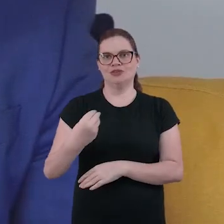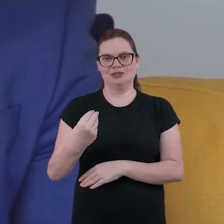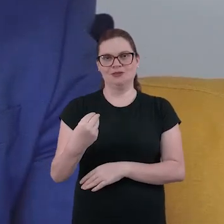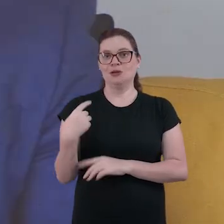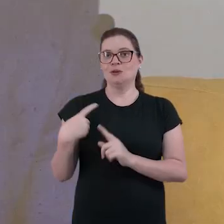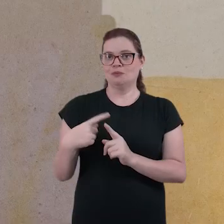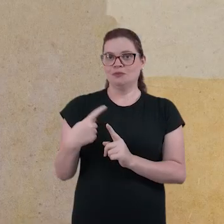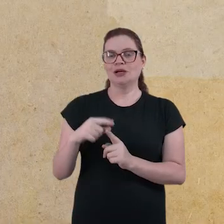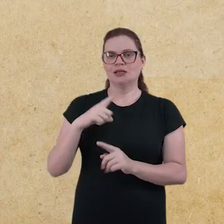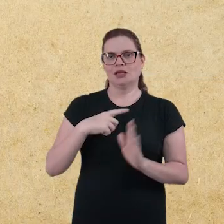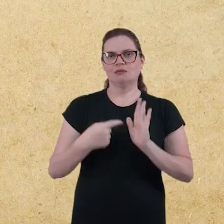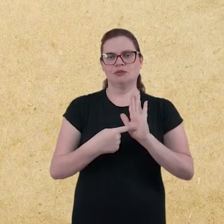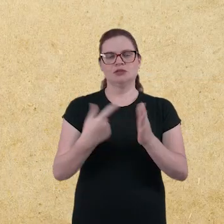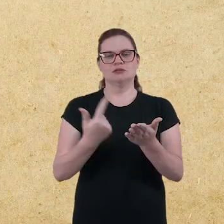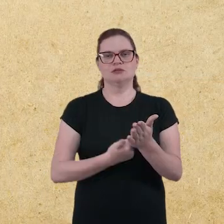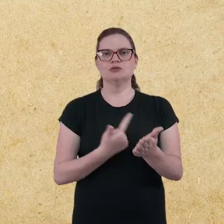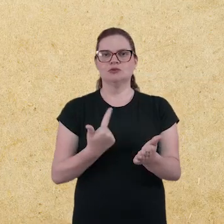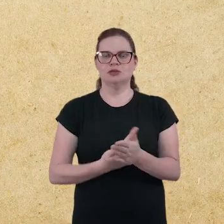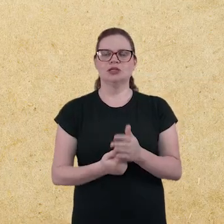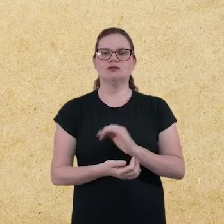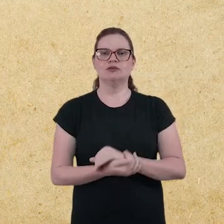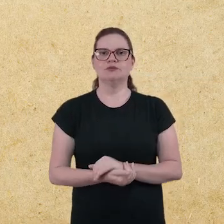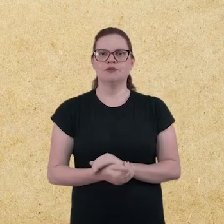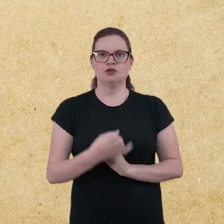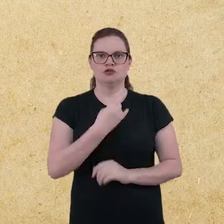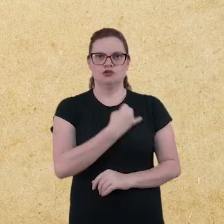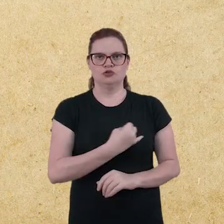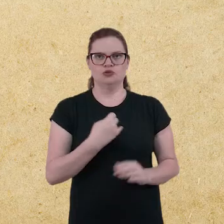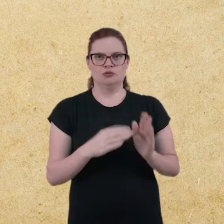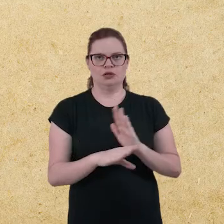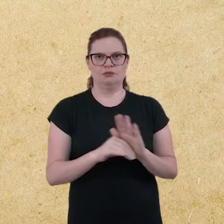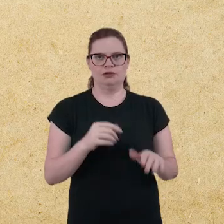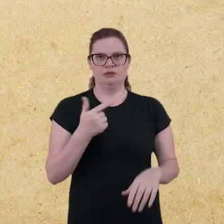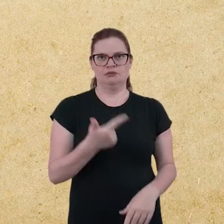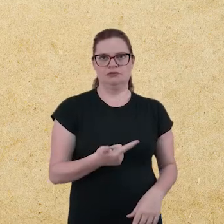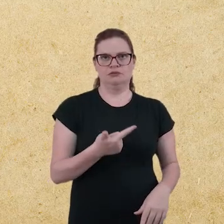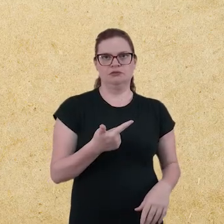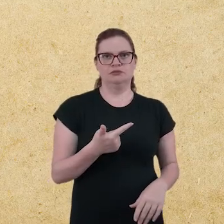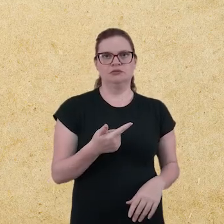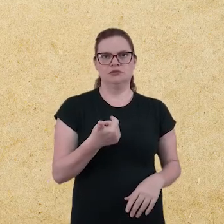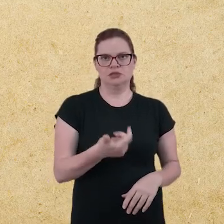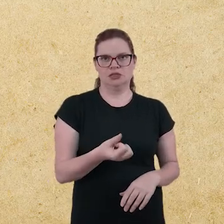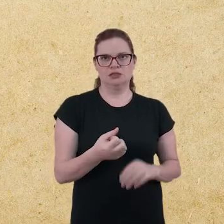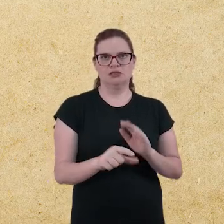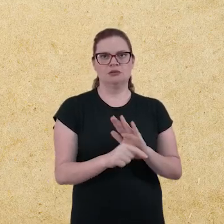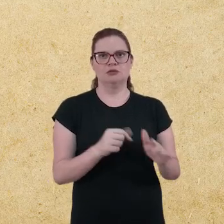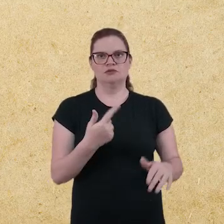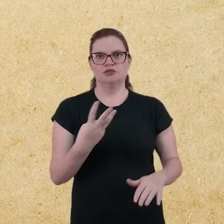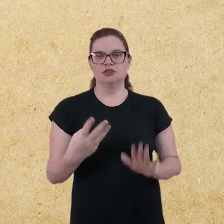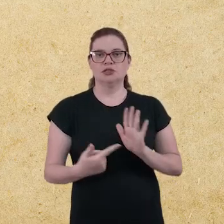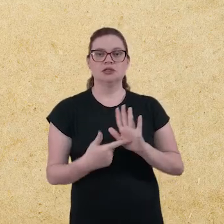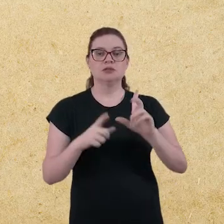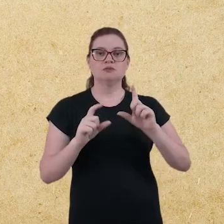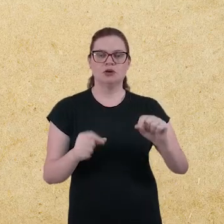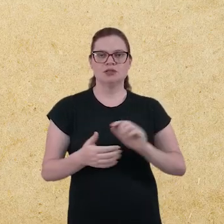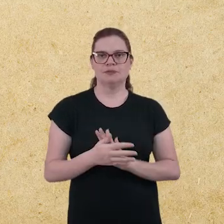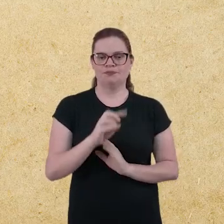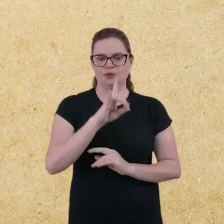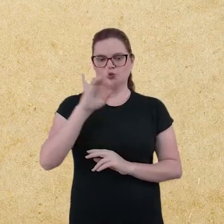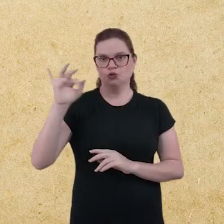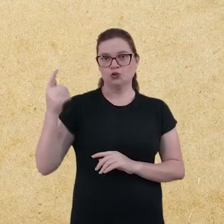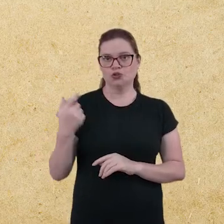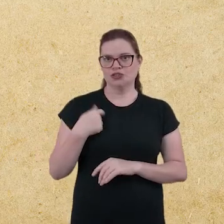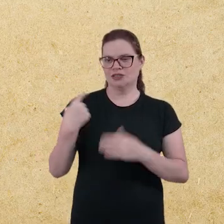que está registrado em João, capítulo 16, versículo 23, que diz bem assim: e naquele dia nada me